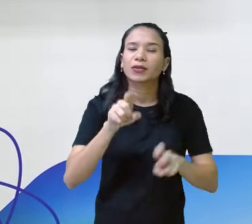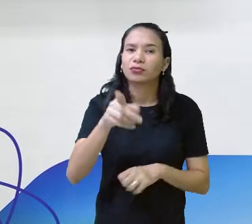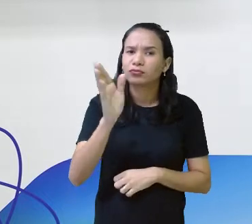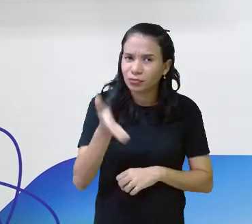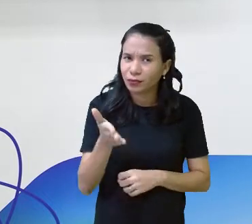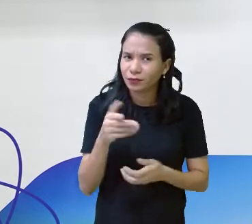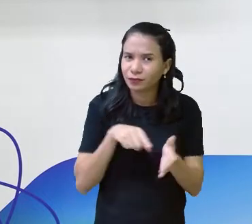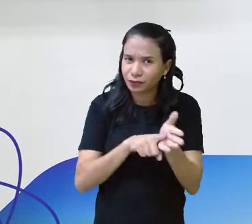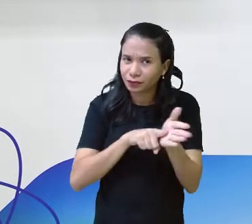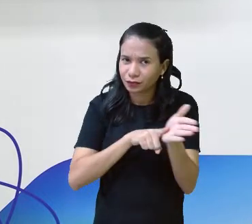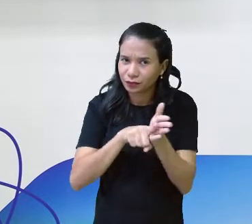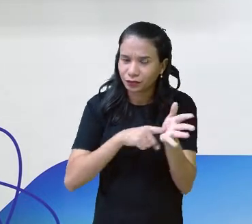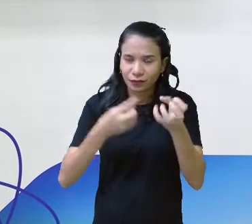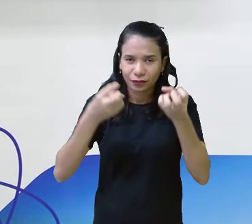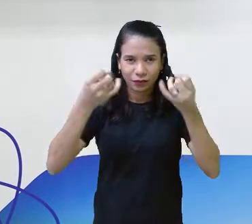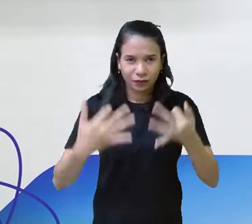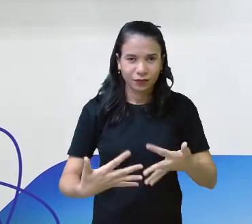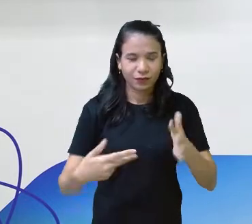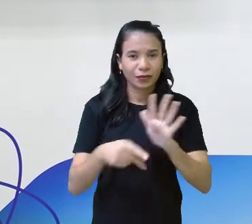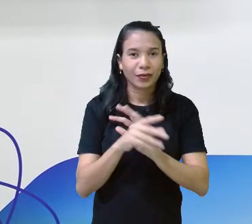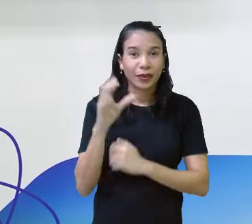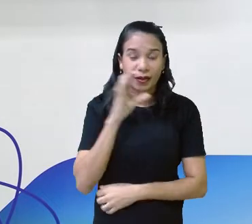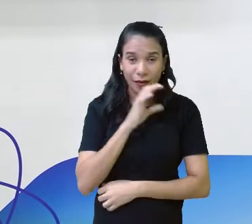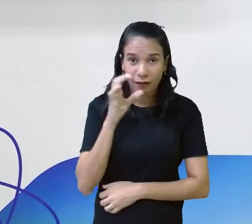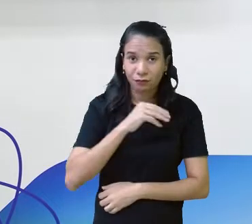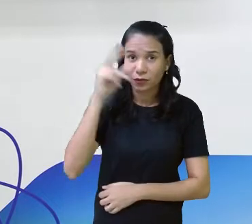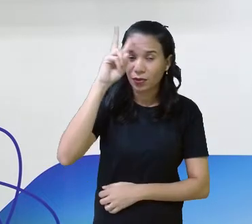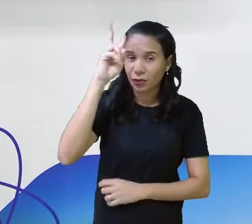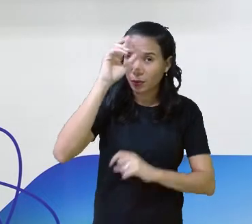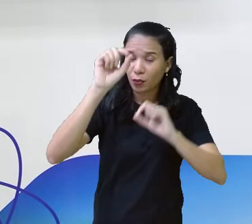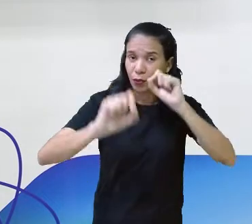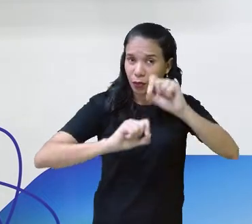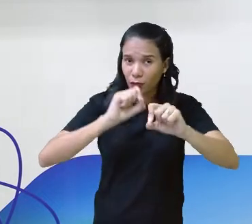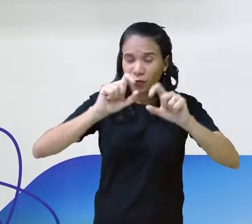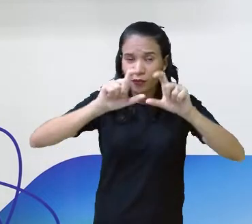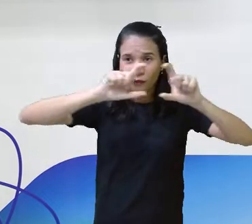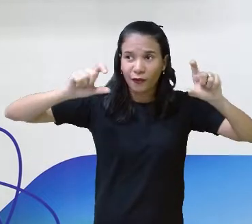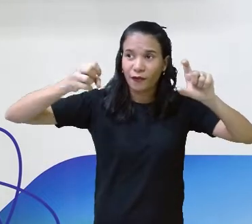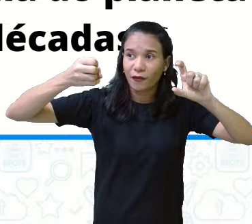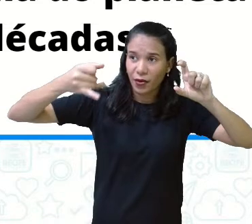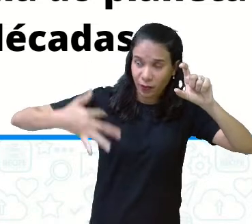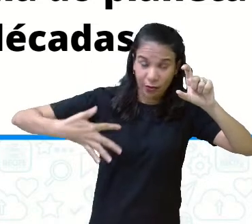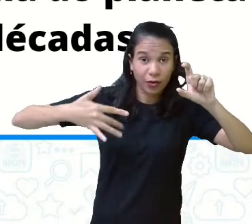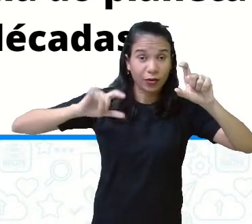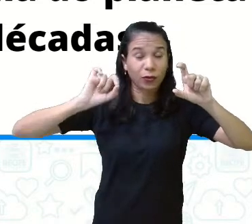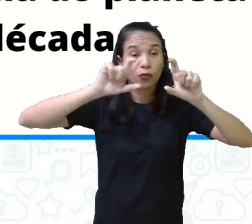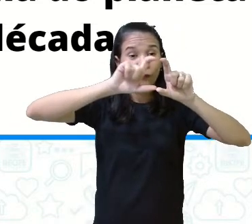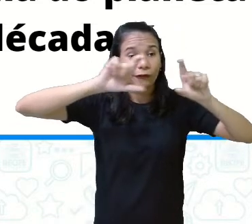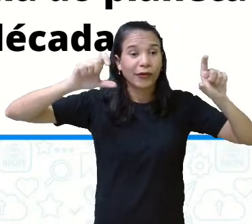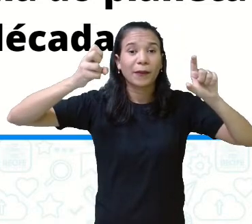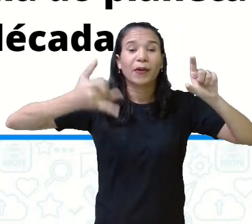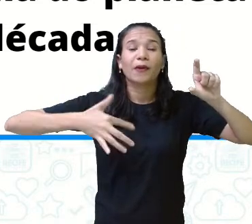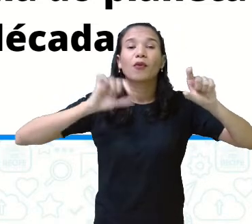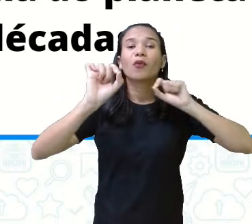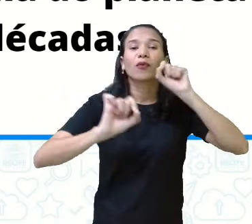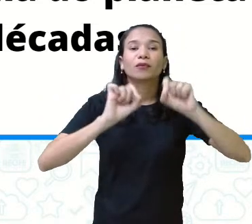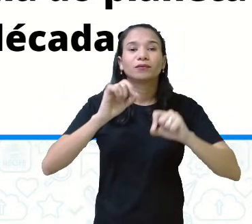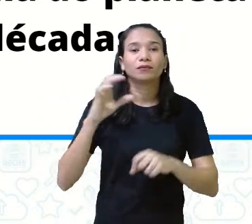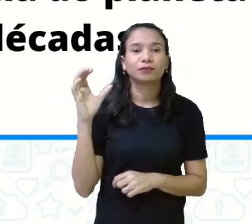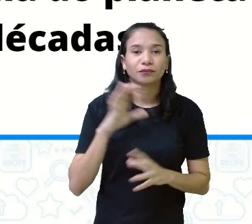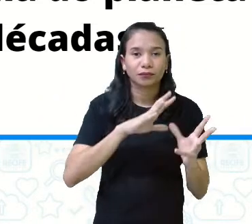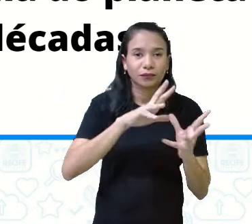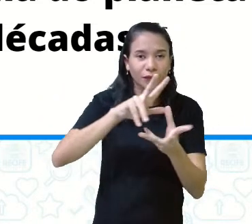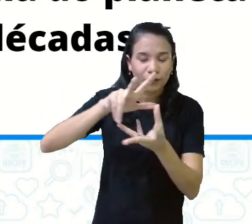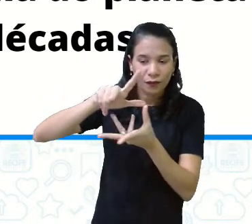pesquisou. Então, vamos dar uma definição bem rapidinha, lembrando aí, ó, o verbete, a definição do que é aquecimento global.